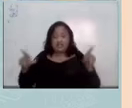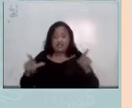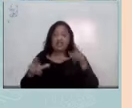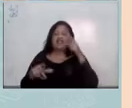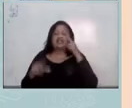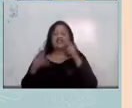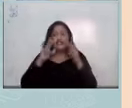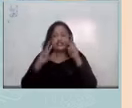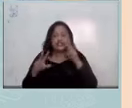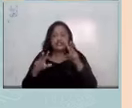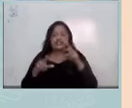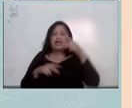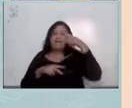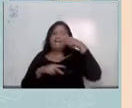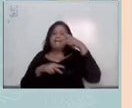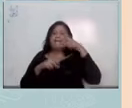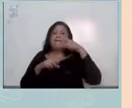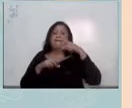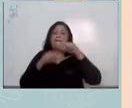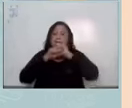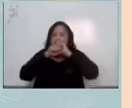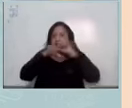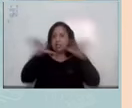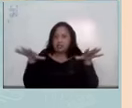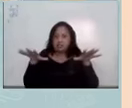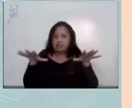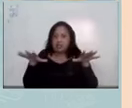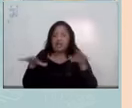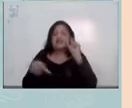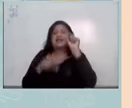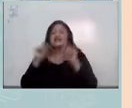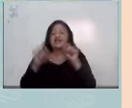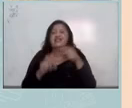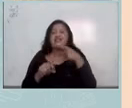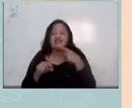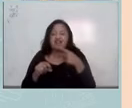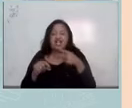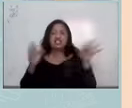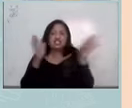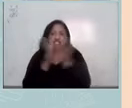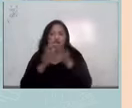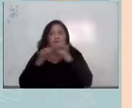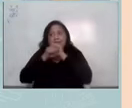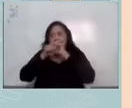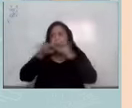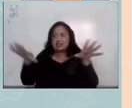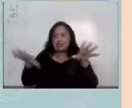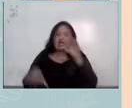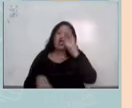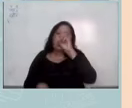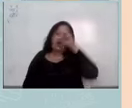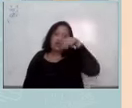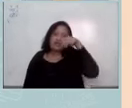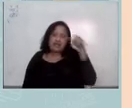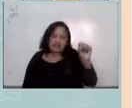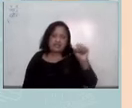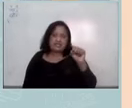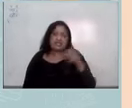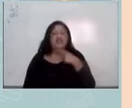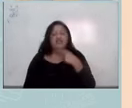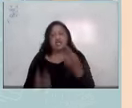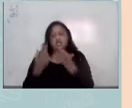quem decreta se determinada epidemia chegou a uma proporção de pandemia é justamente a OMS, a Organização Mundial de